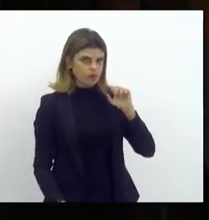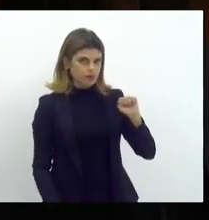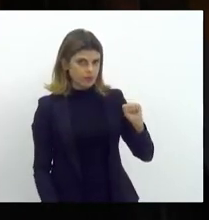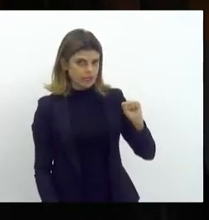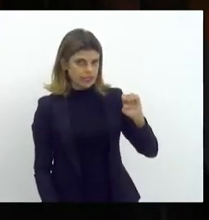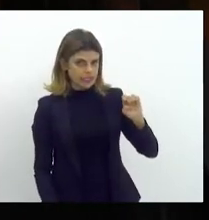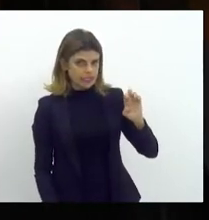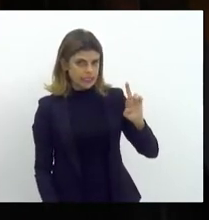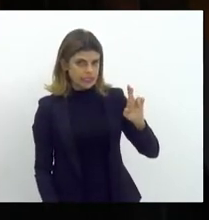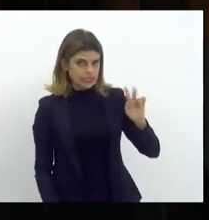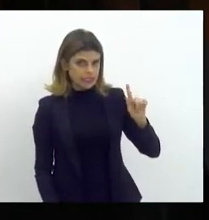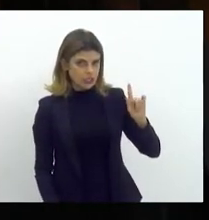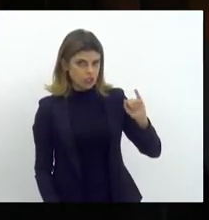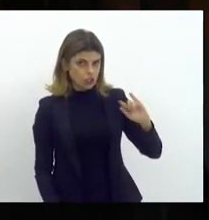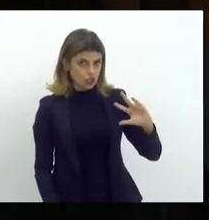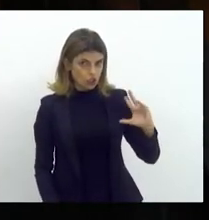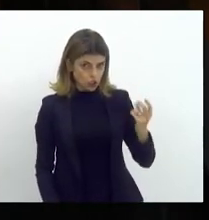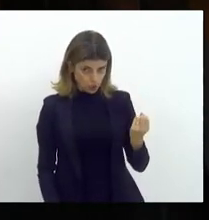do